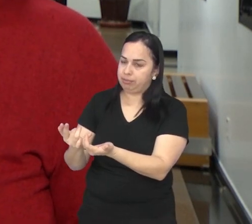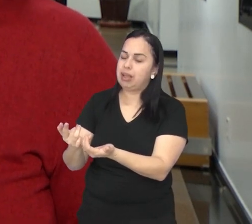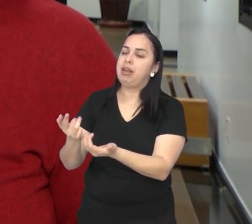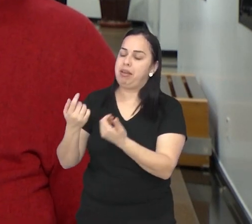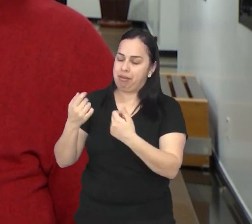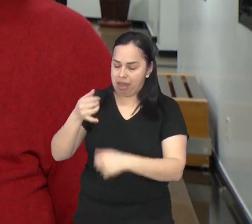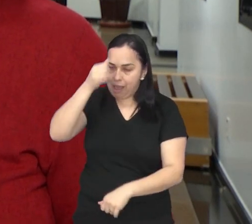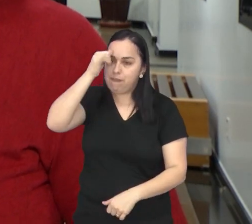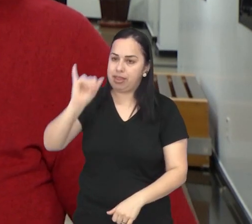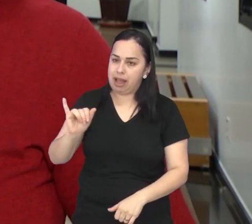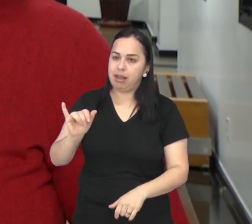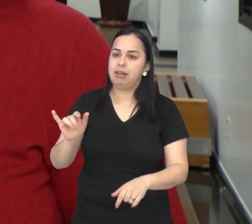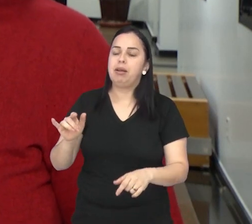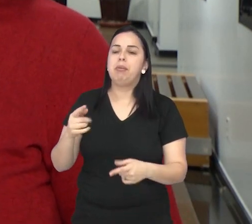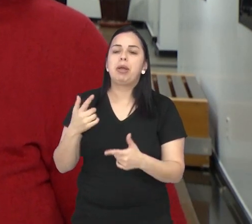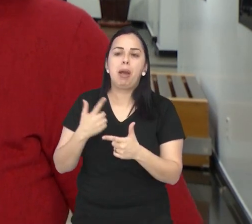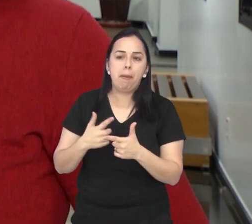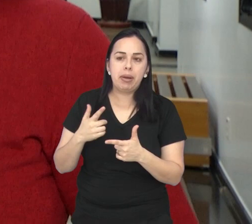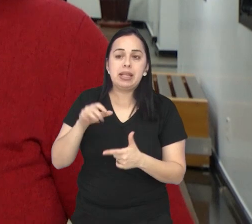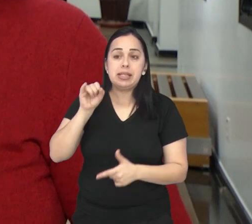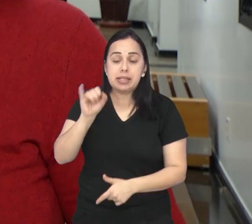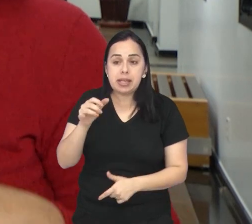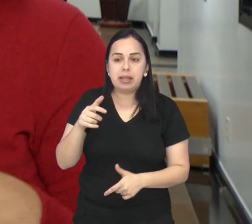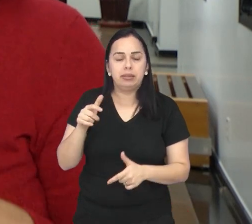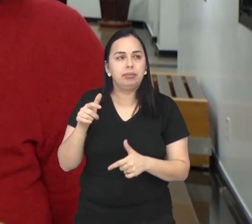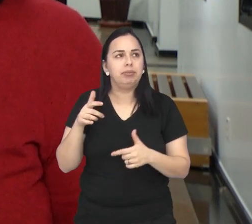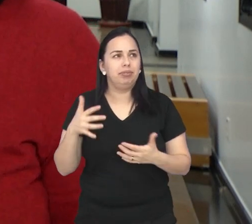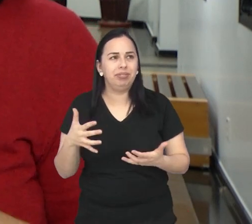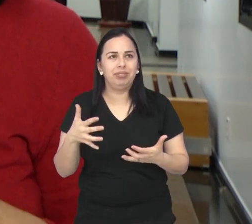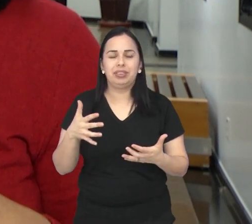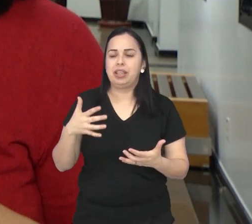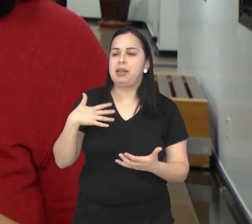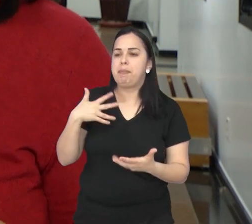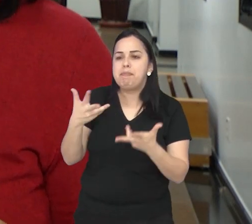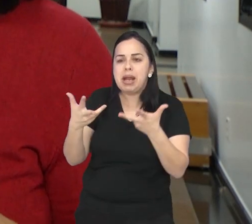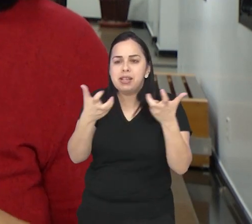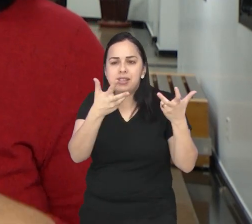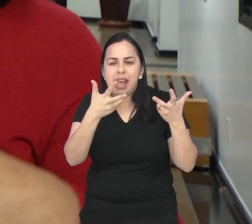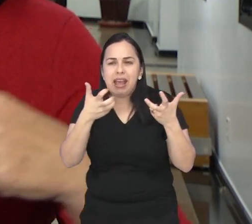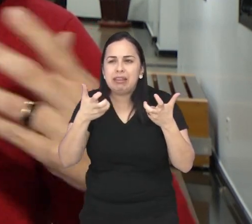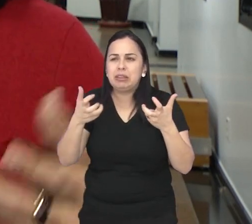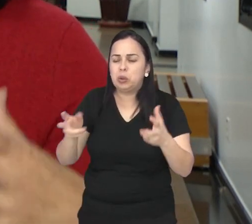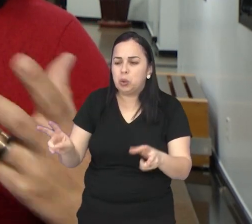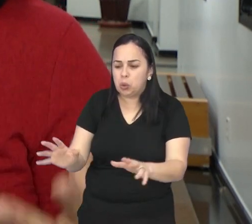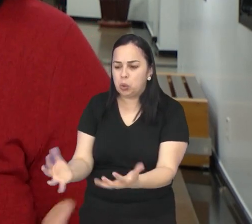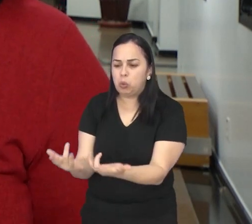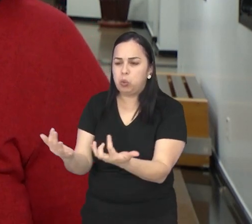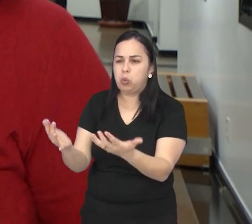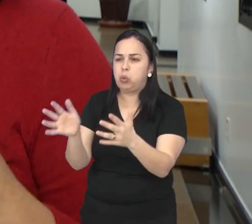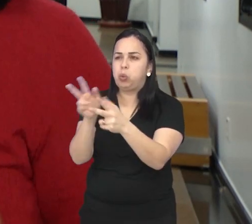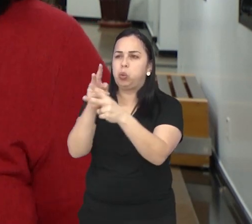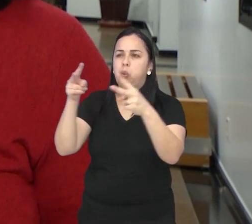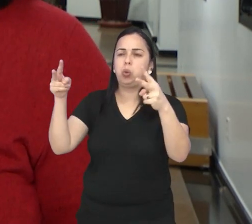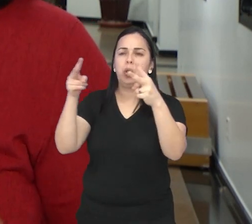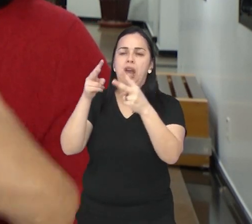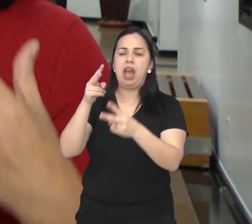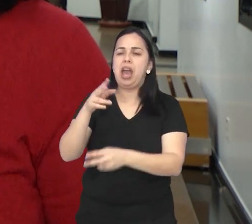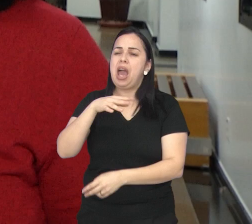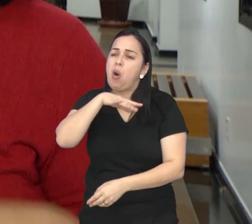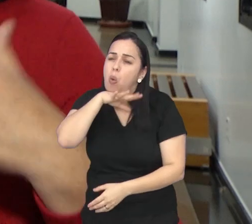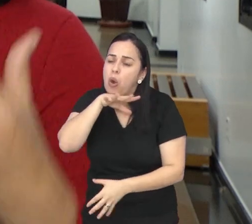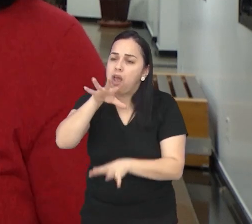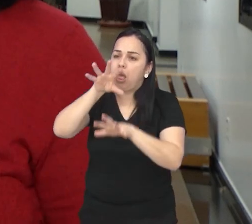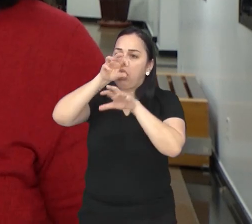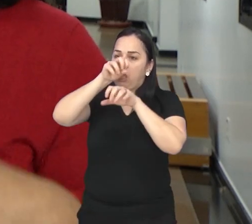é necessário nessa época, porque, de fato, se você está num lugar que está sendo queimado, que está aquela fumaça, é ruim